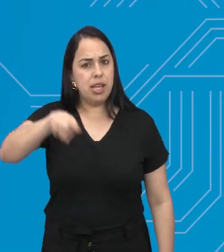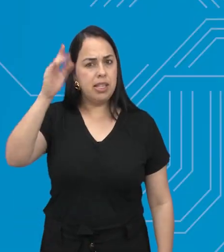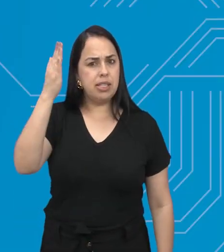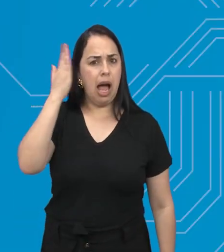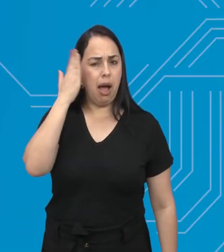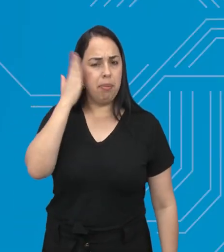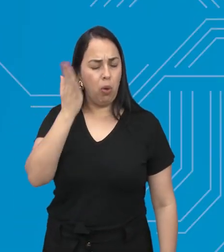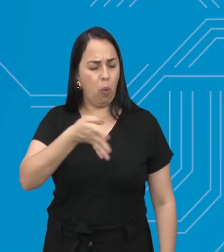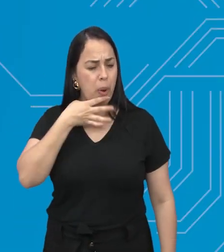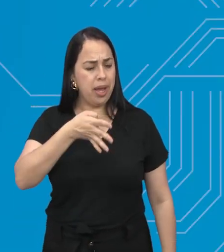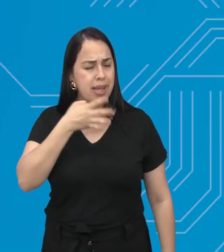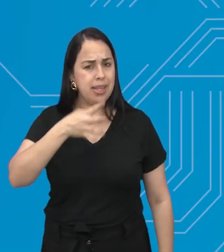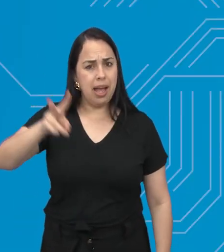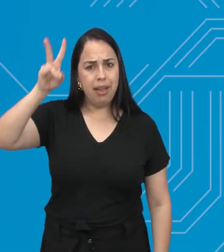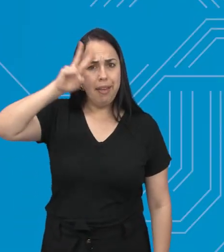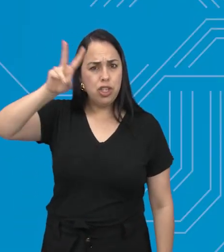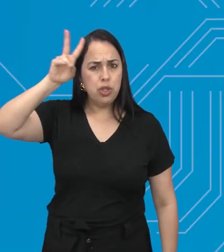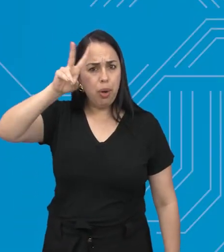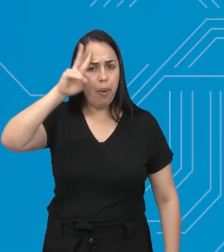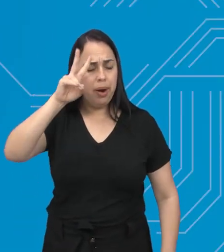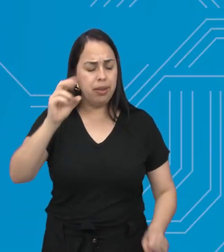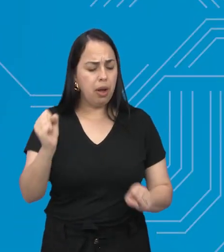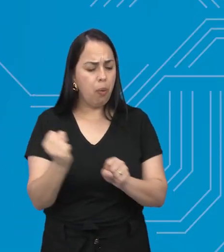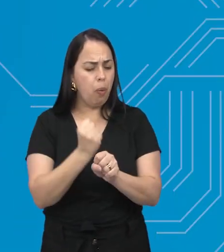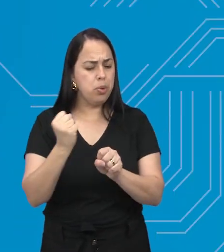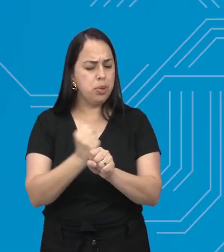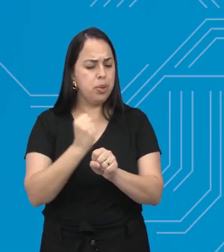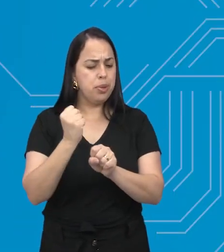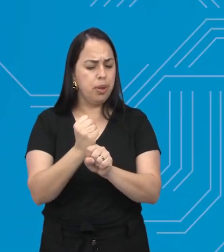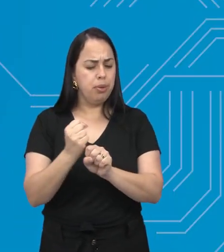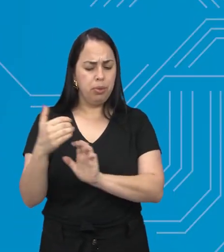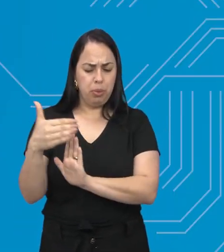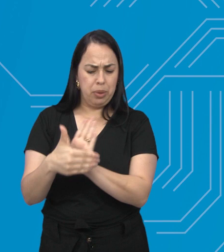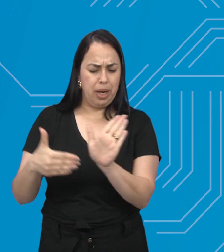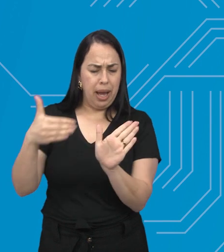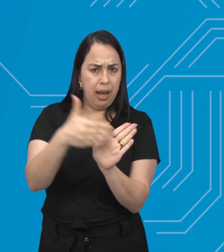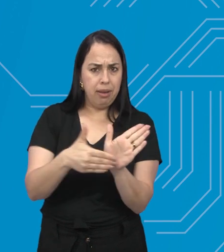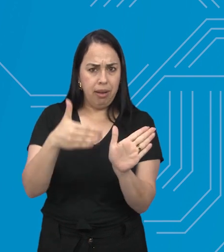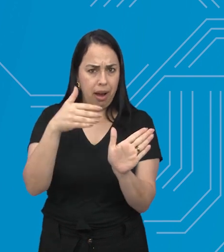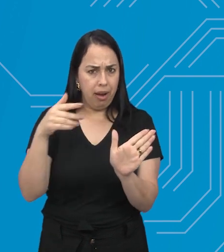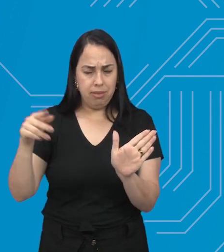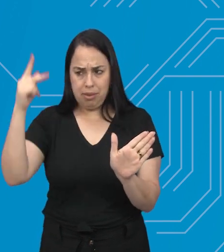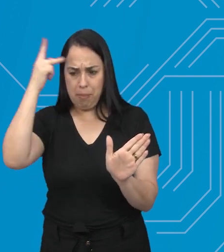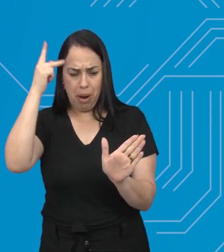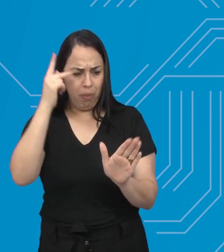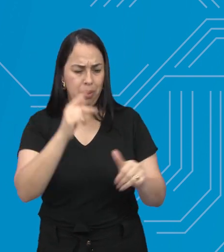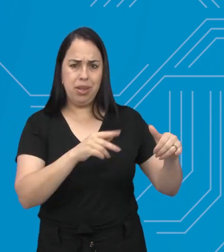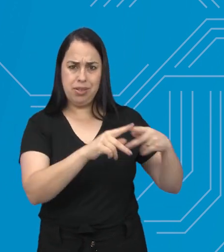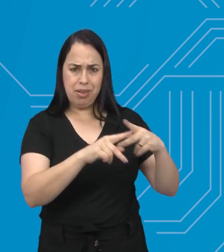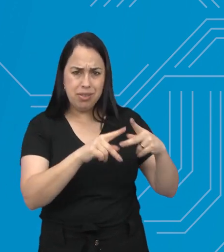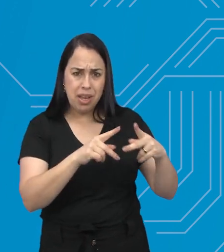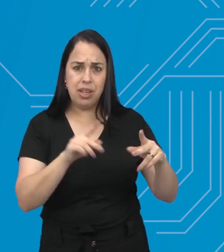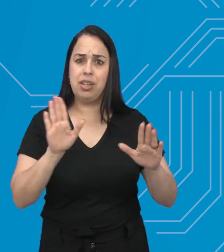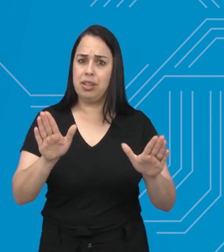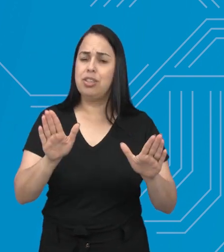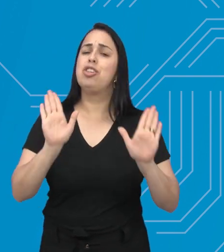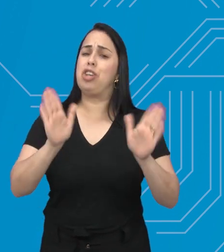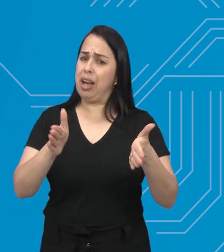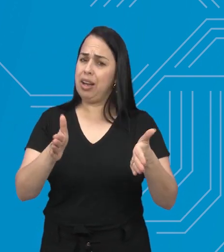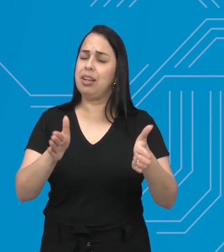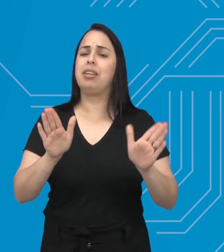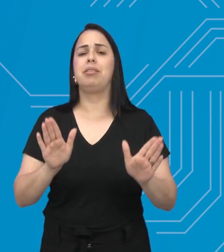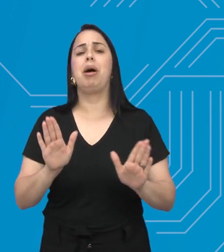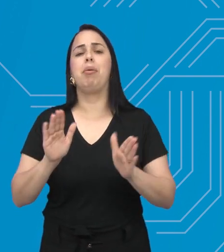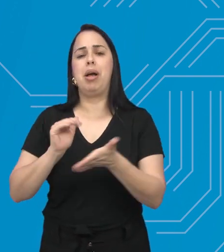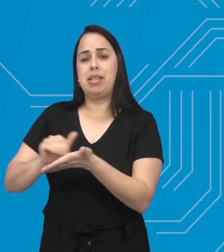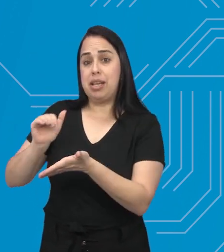E já ouviu alguma história sobre a construção de um trem entre São José e São Paulo? Muita gente já, né? Mas olha só,